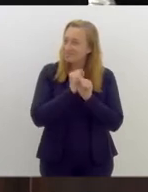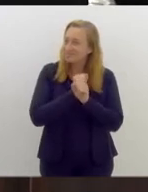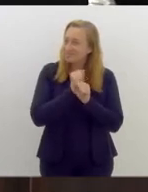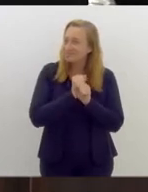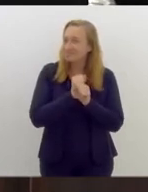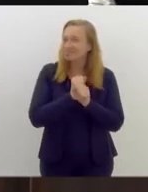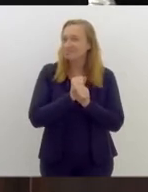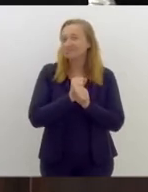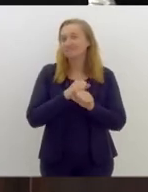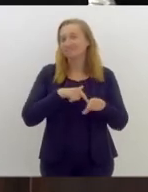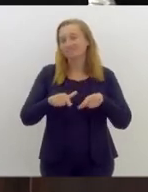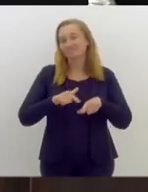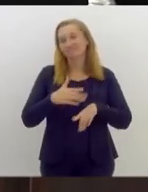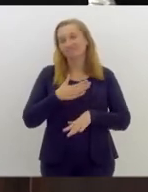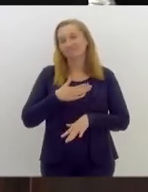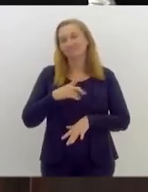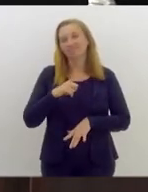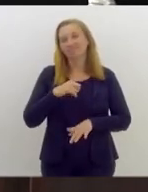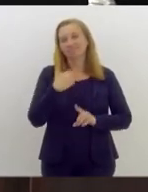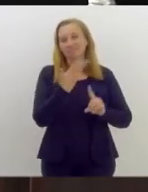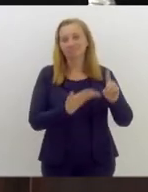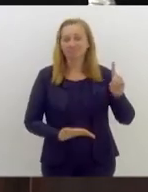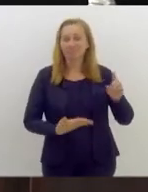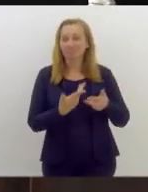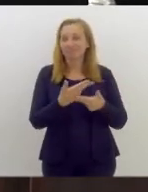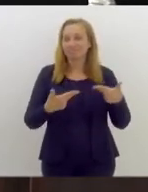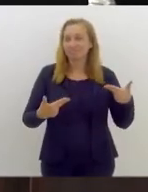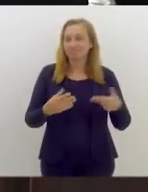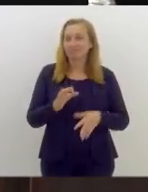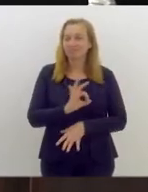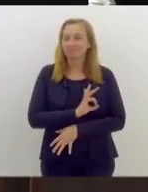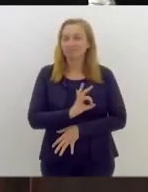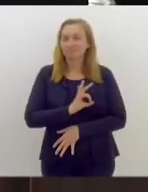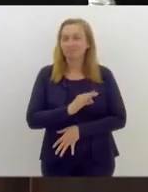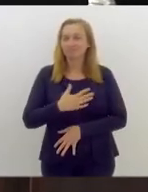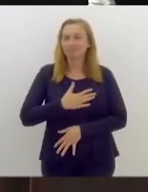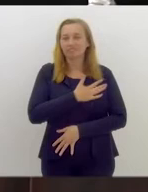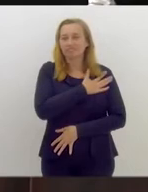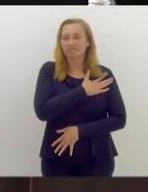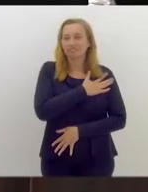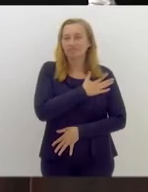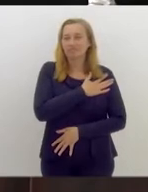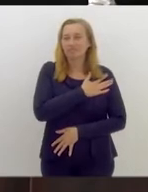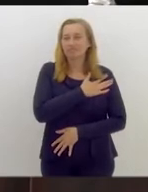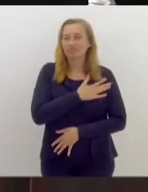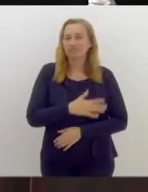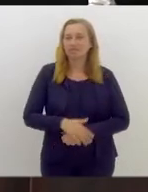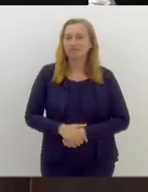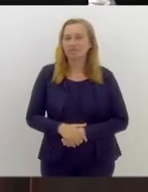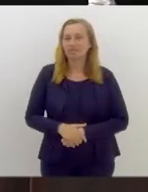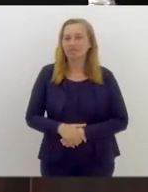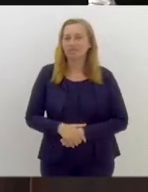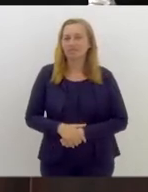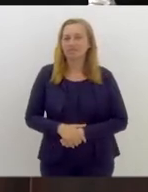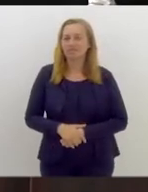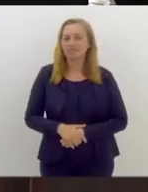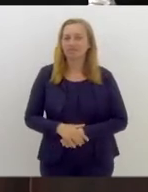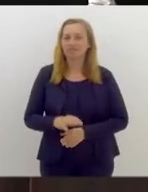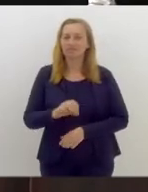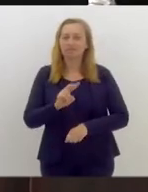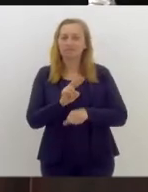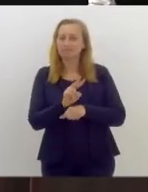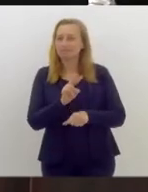mandato, eu tenho homenageado aqui vários policiais militares, delegados, inspetores,